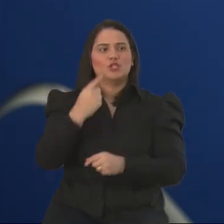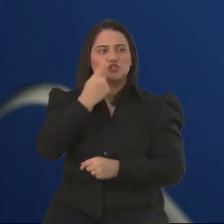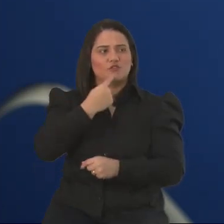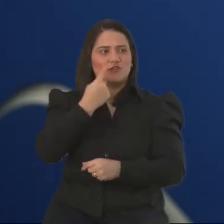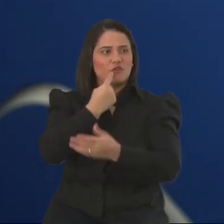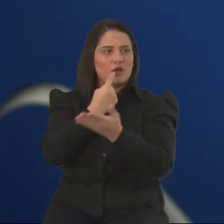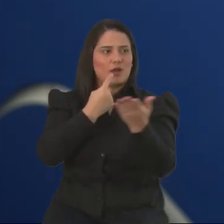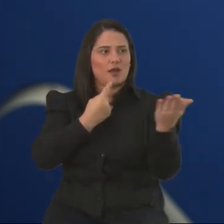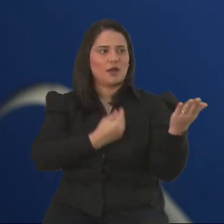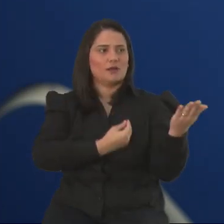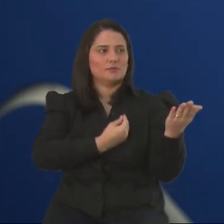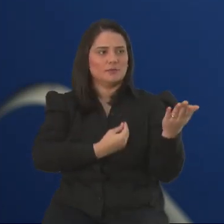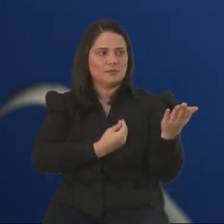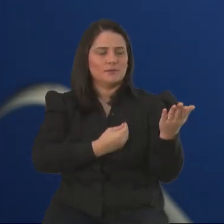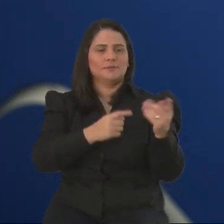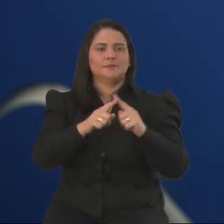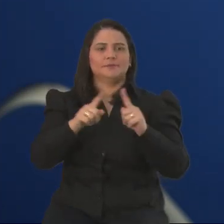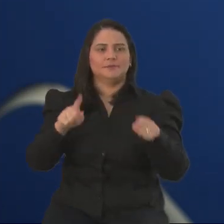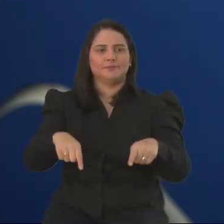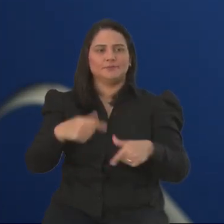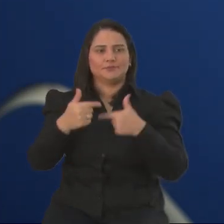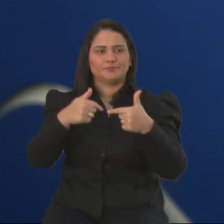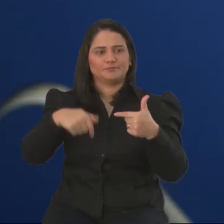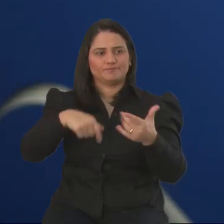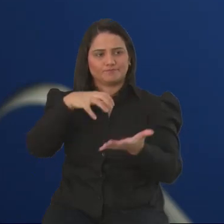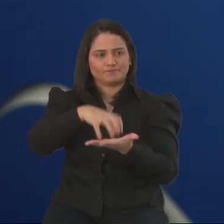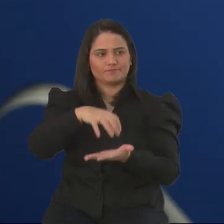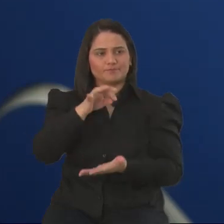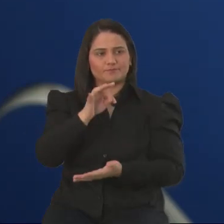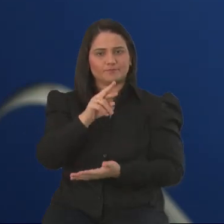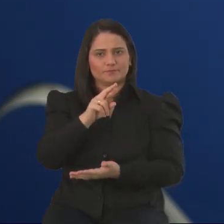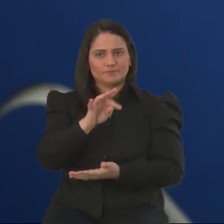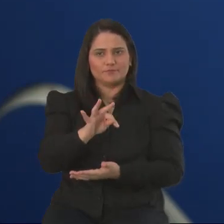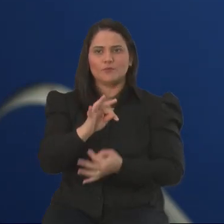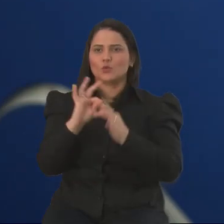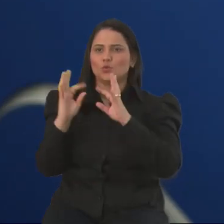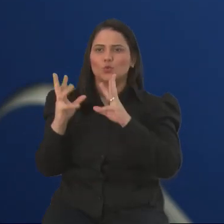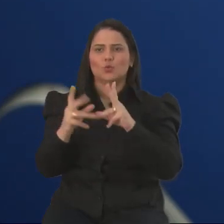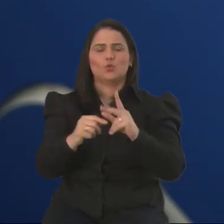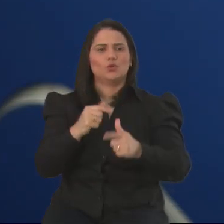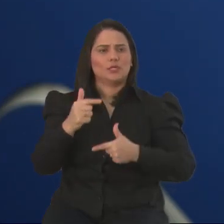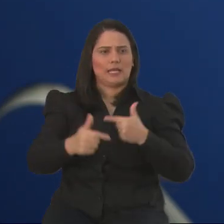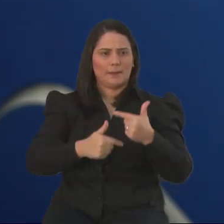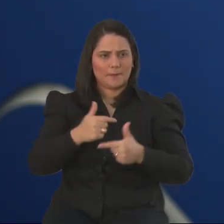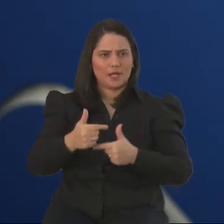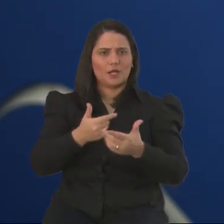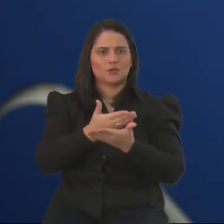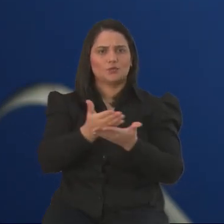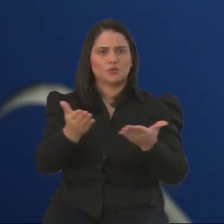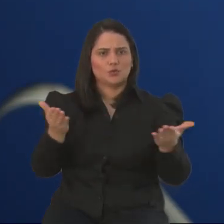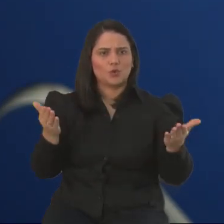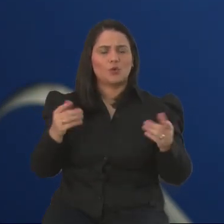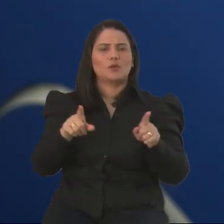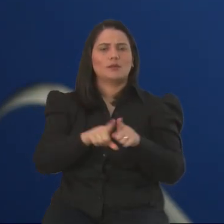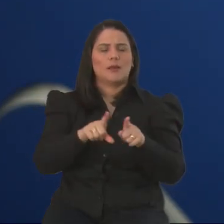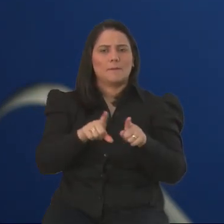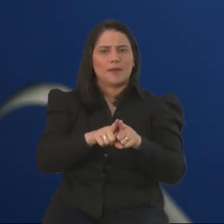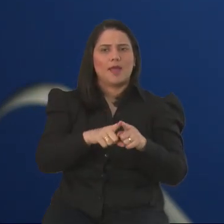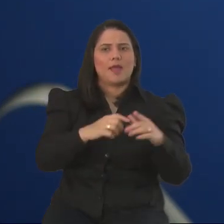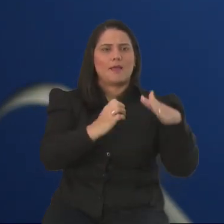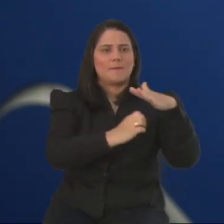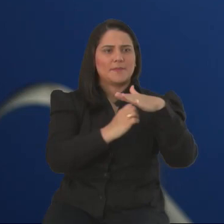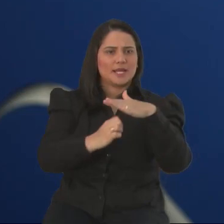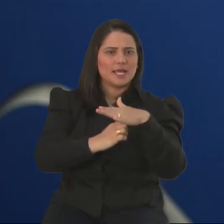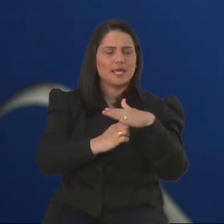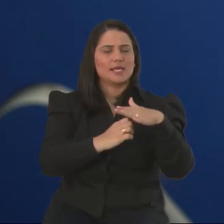os servidores desta casa, servidoras, todos os trabalhadores, trabalhadoras terceirizados,